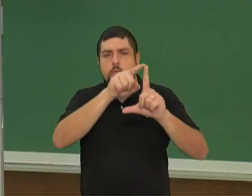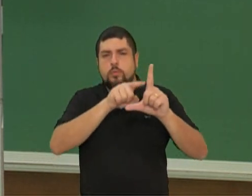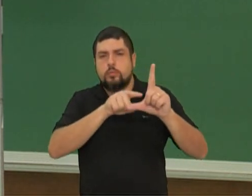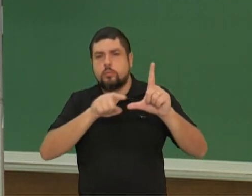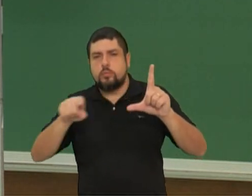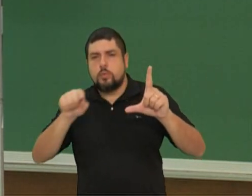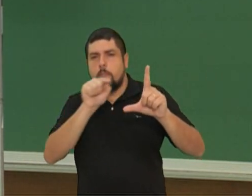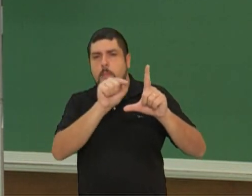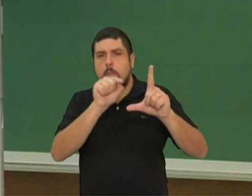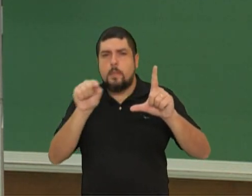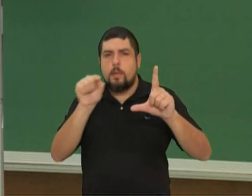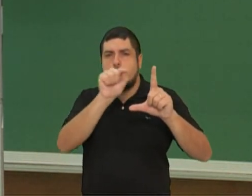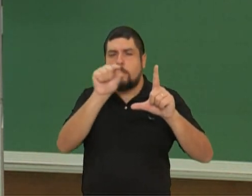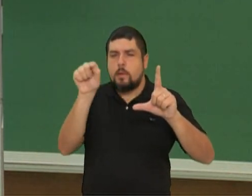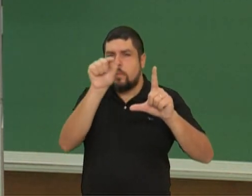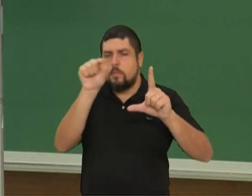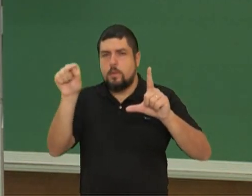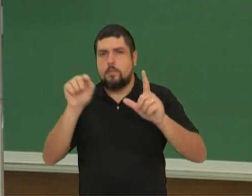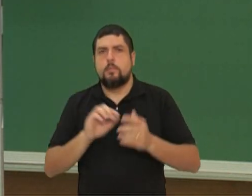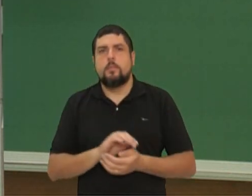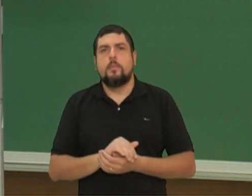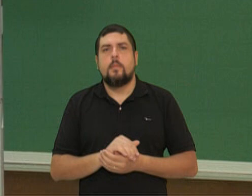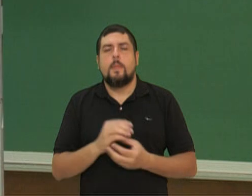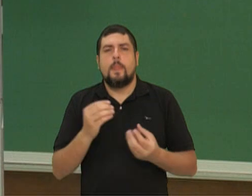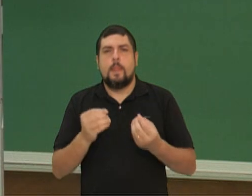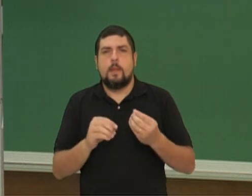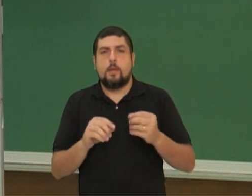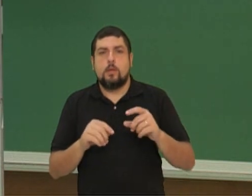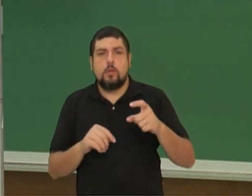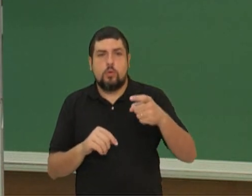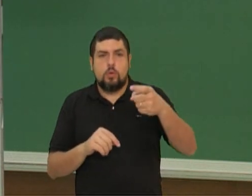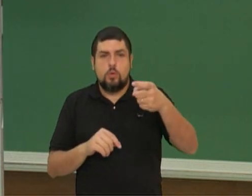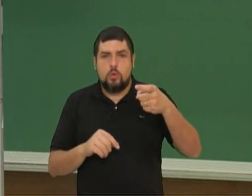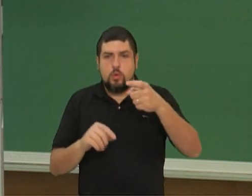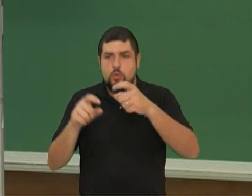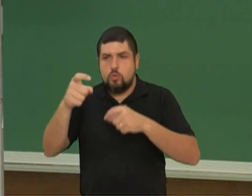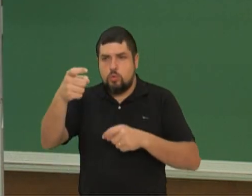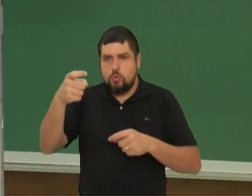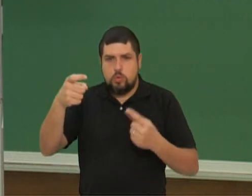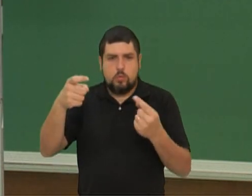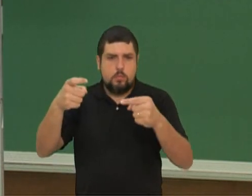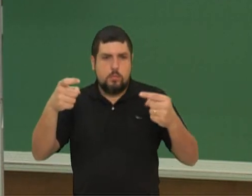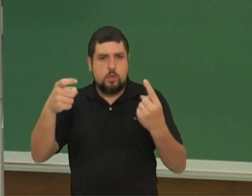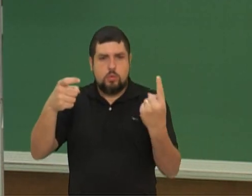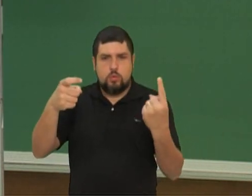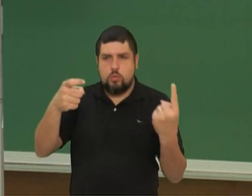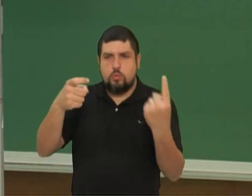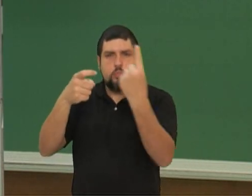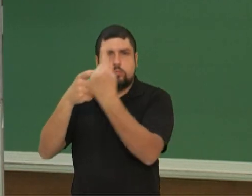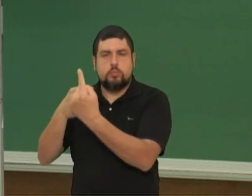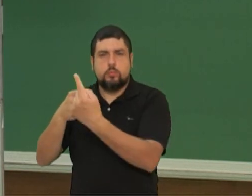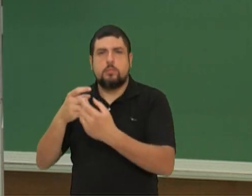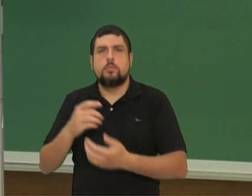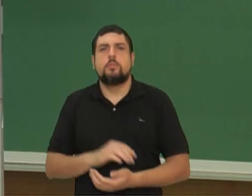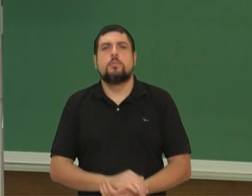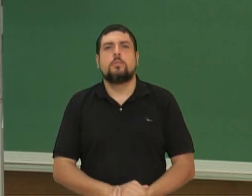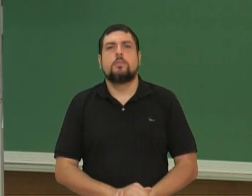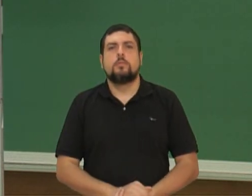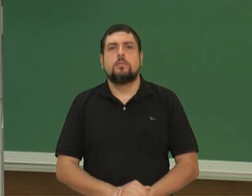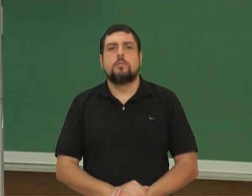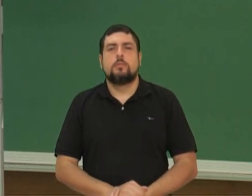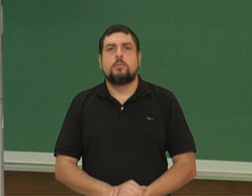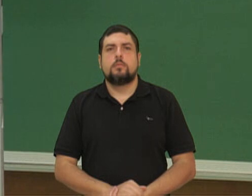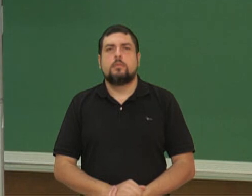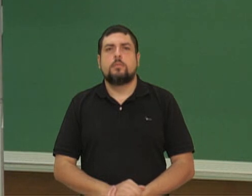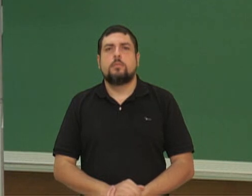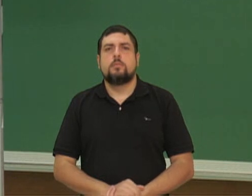gráfico. Então, olha só. Substituindo x por menos 1. 2 elevado a menos 1, aplica a